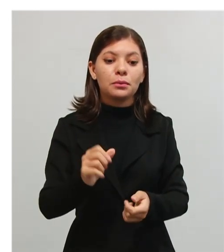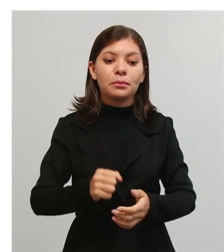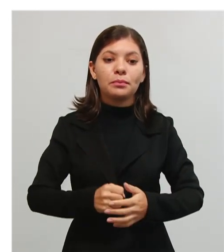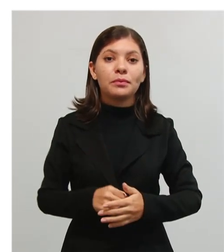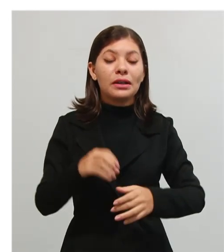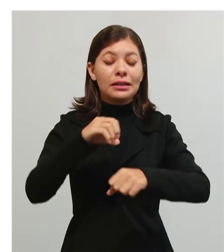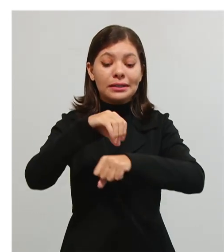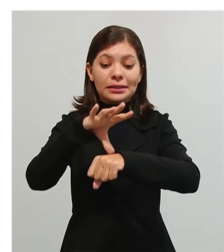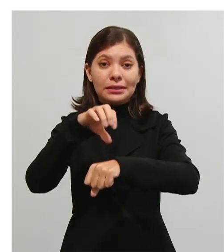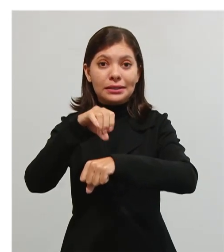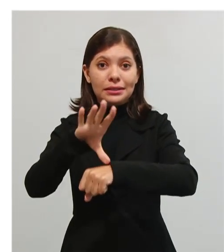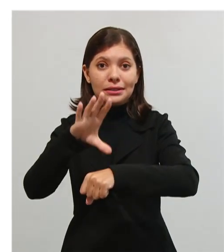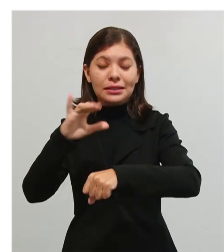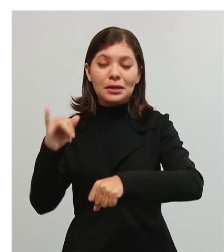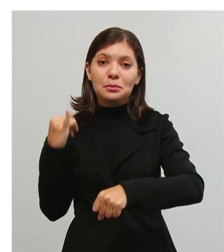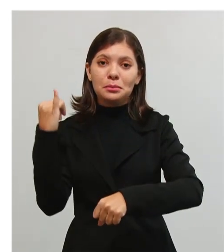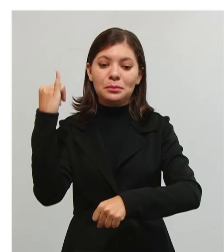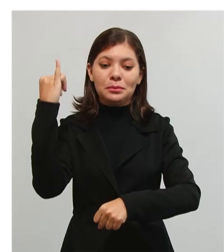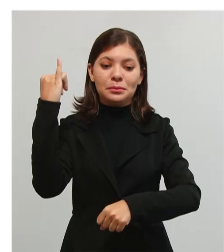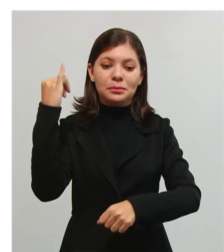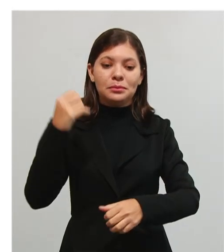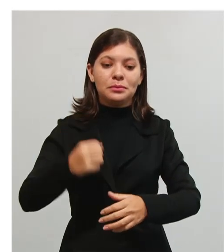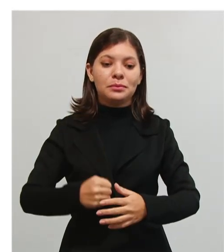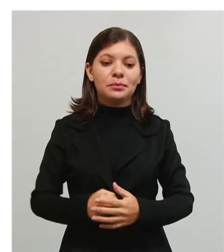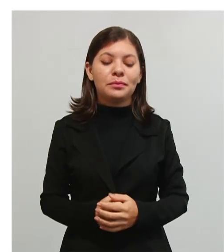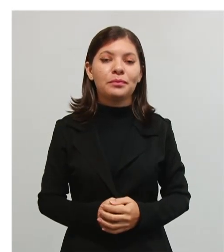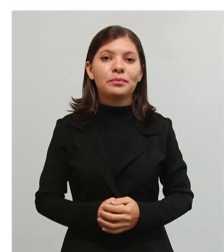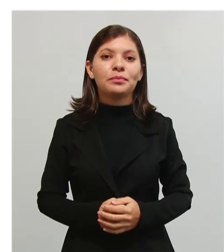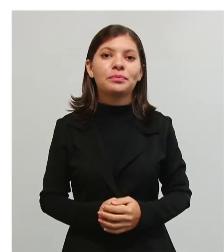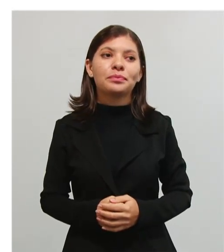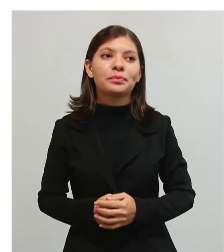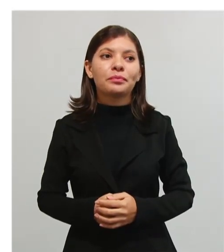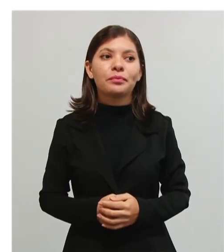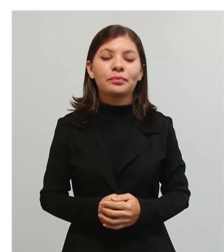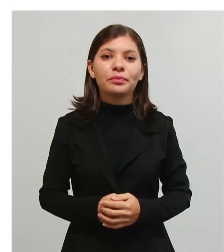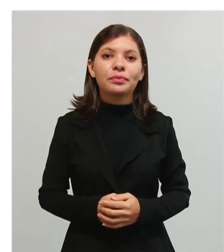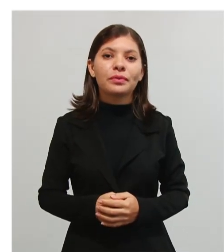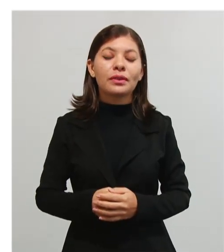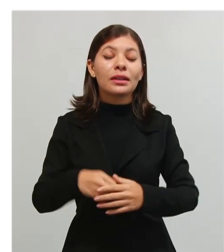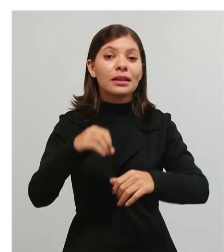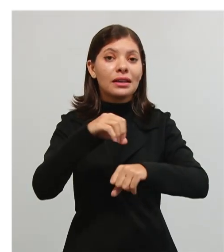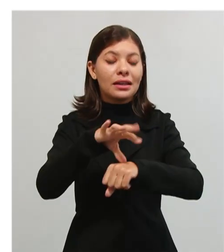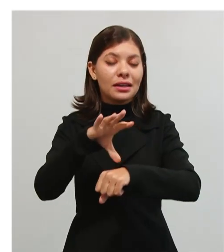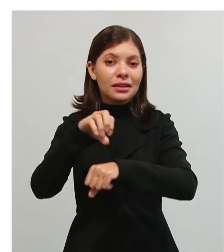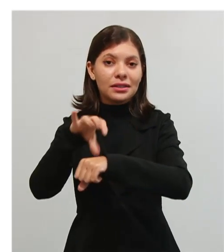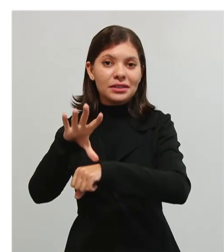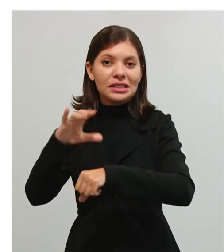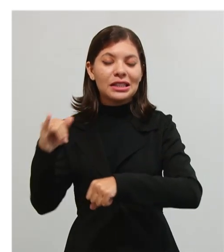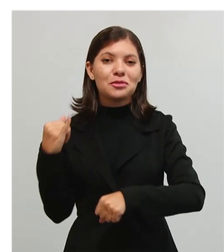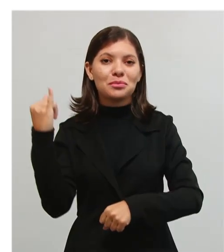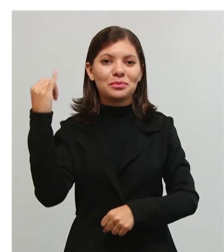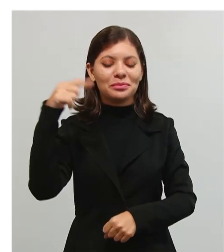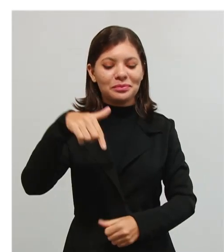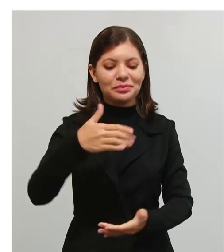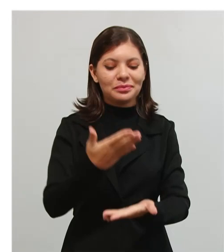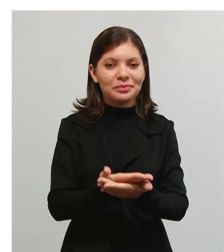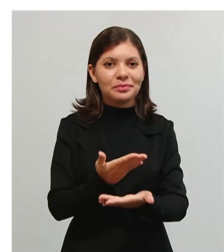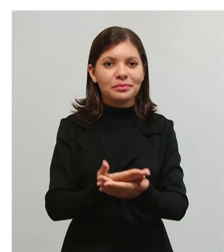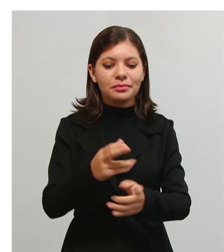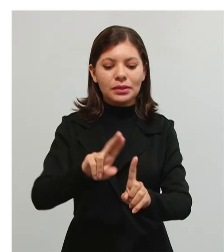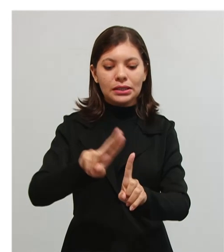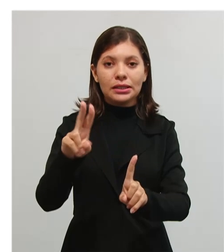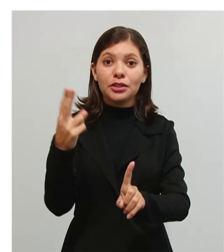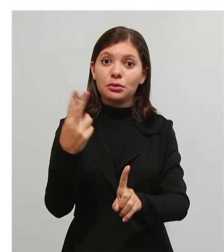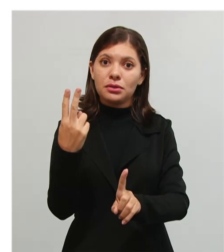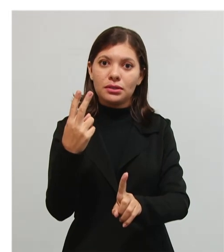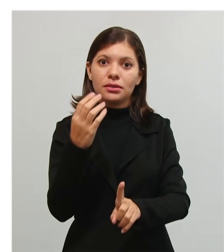a dica mais importante de todas e, por que não dizer, né, pessoal? É a dica mais importante aqui da nossa aula da unidade 2.